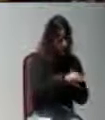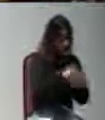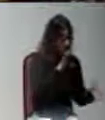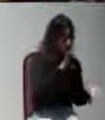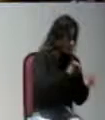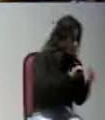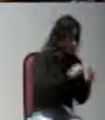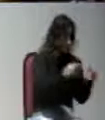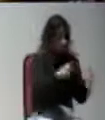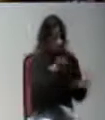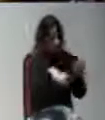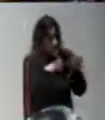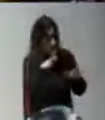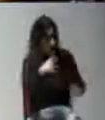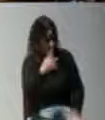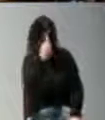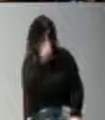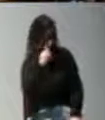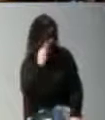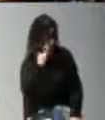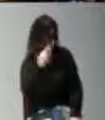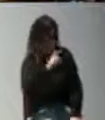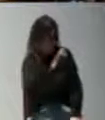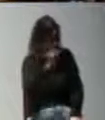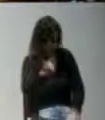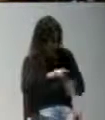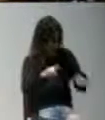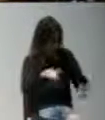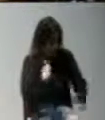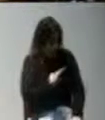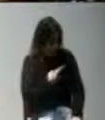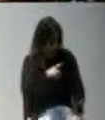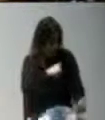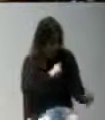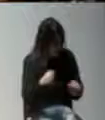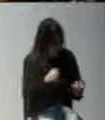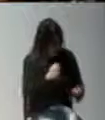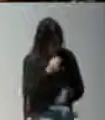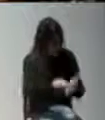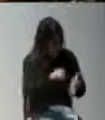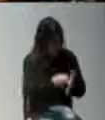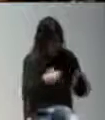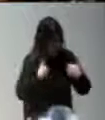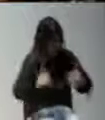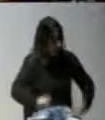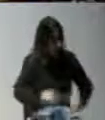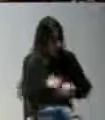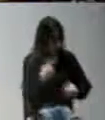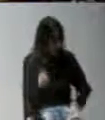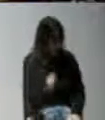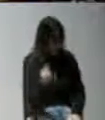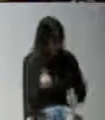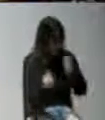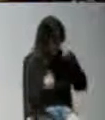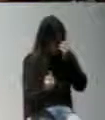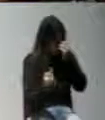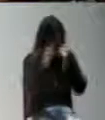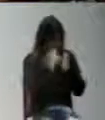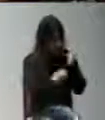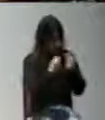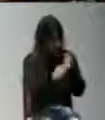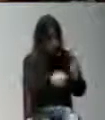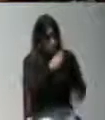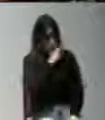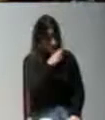suas filiações políticas. Nós temos o poder de lutar pela autonomia dos corpos, de lutar pelo reconhecimento da precariedade de